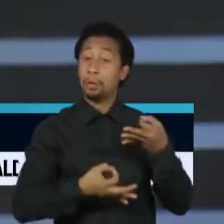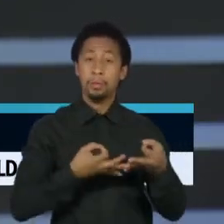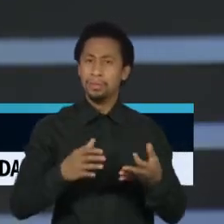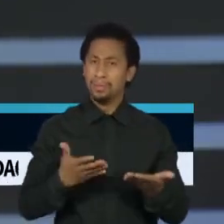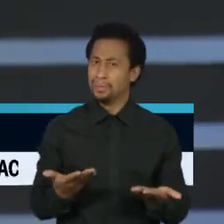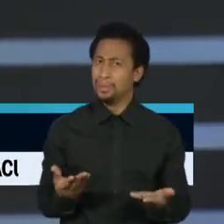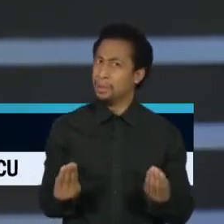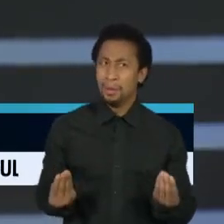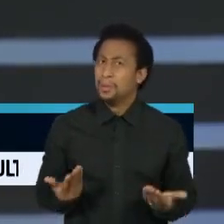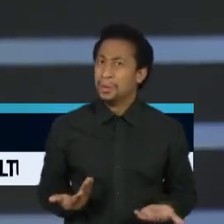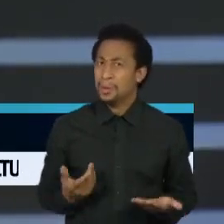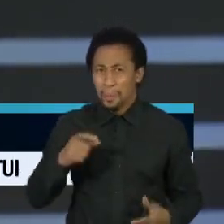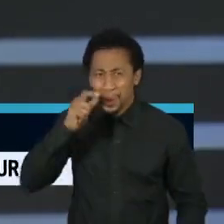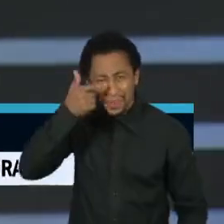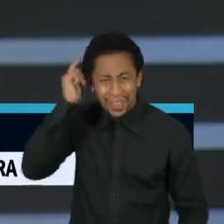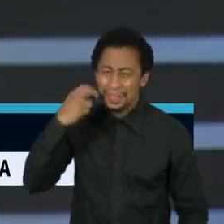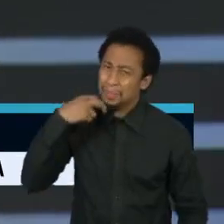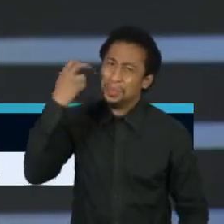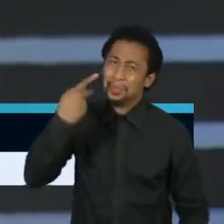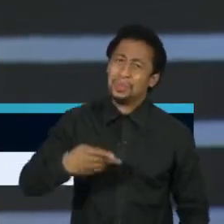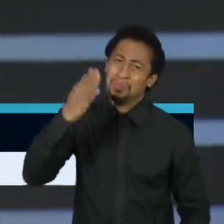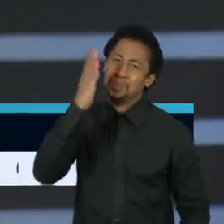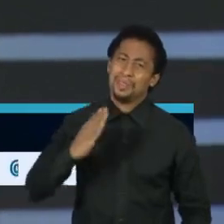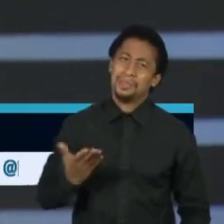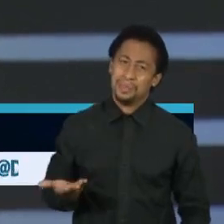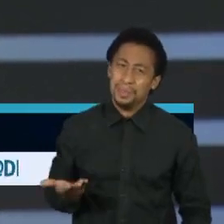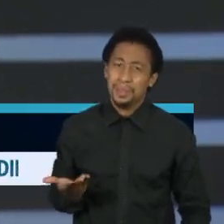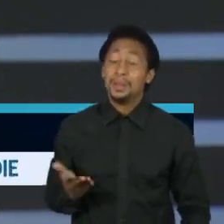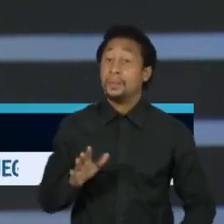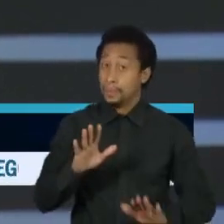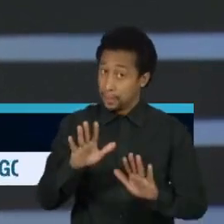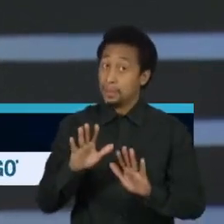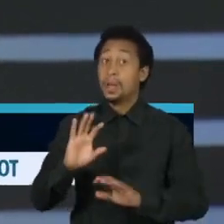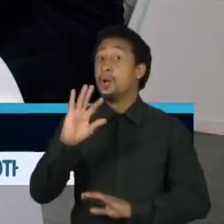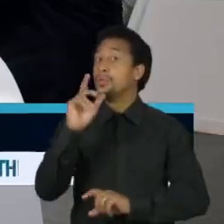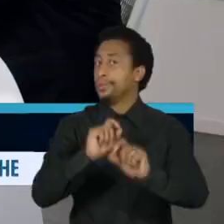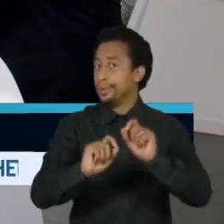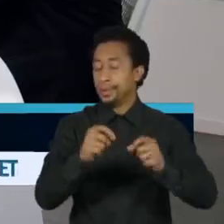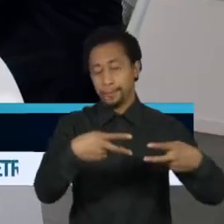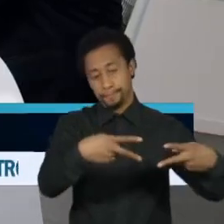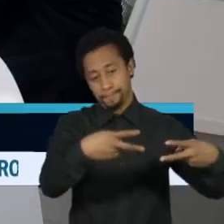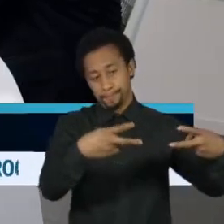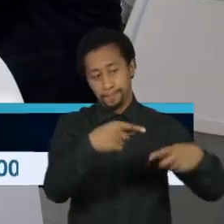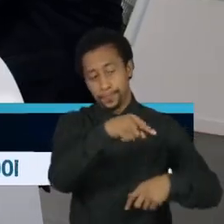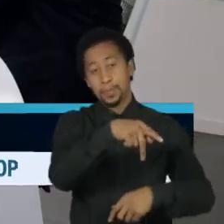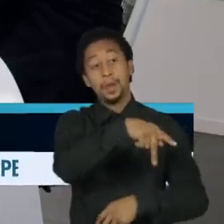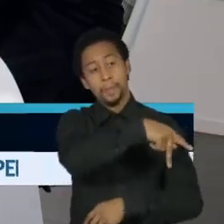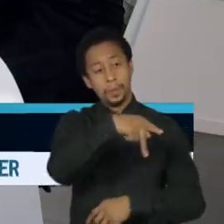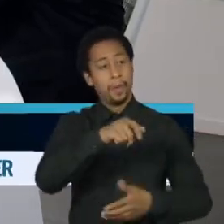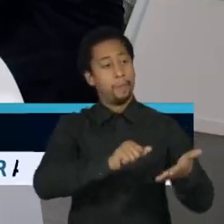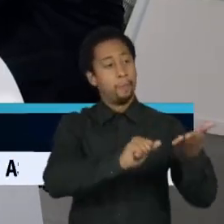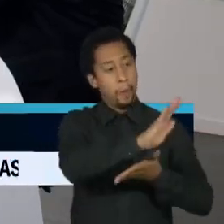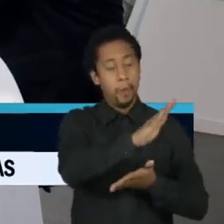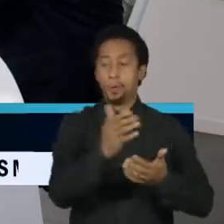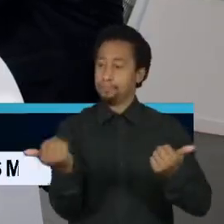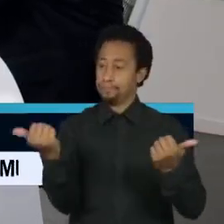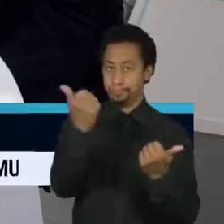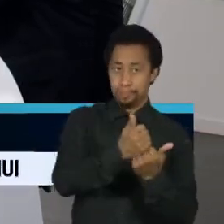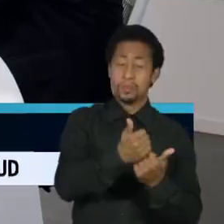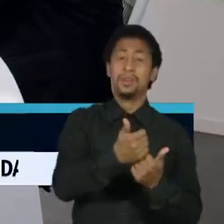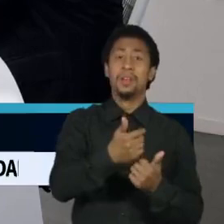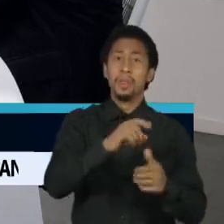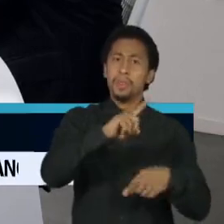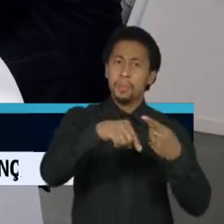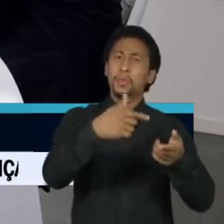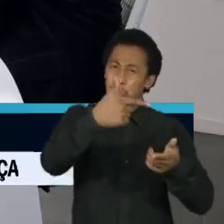país. O mais grave disso tudo é que houve a demissão, outra demissão, e não vai resolver o problema, porque